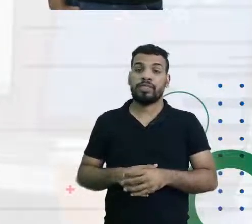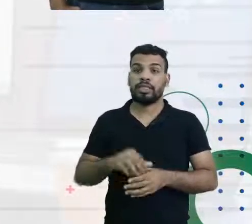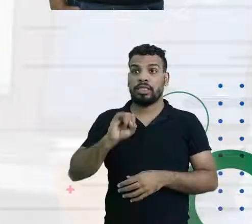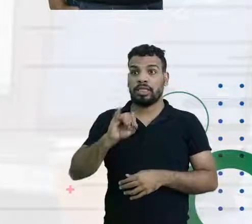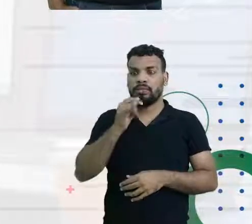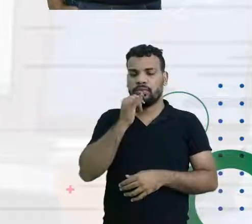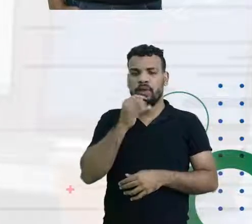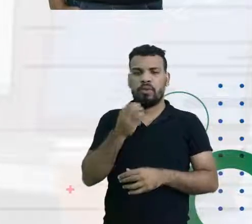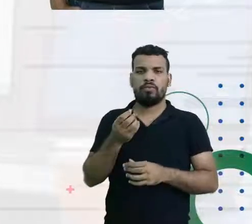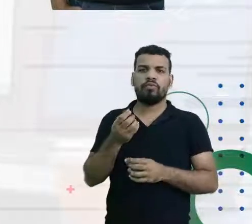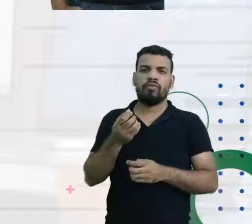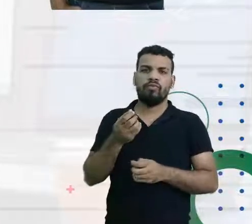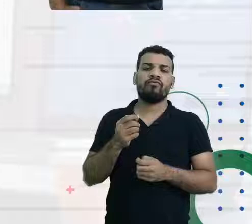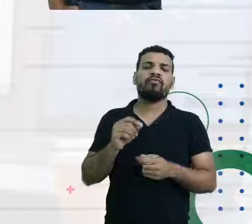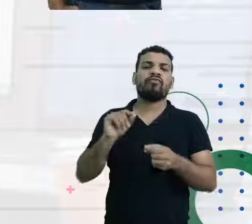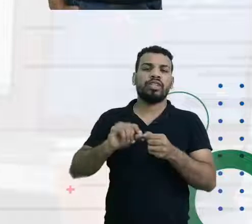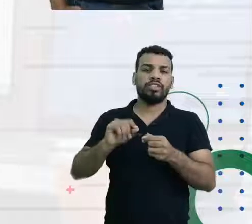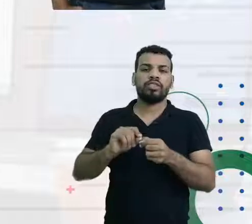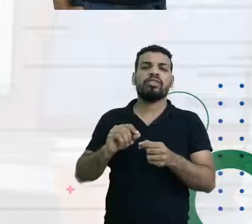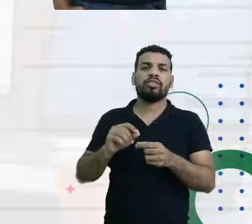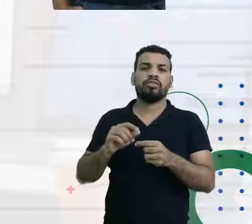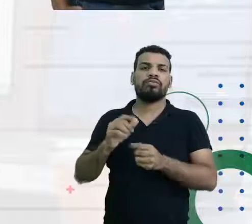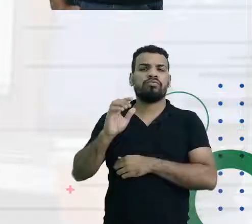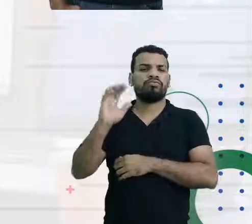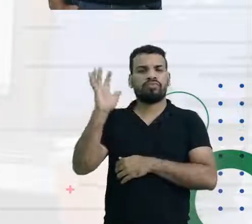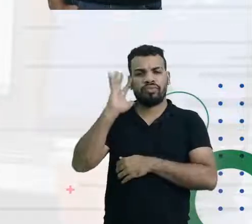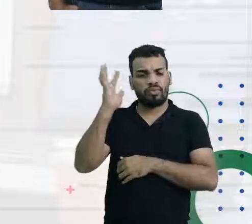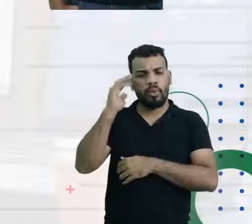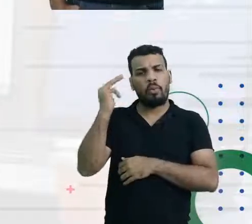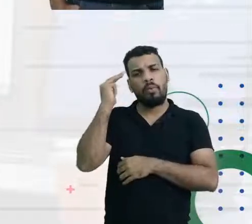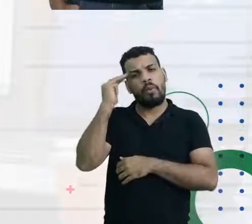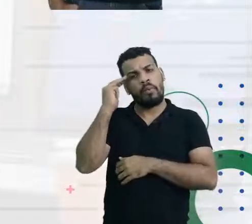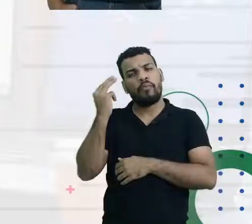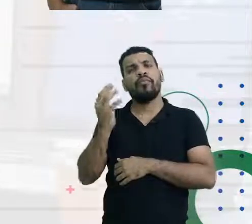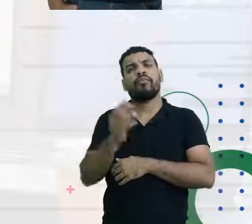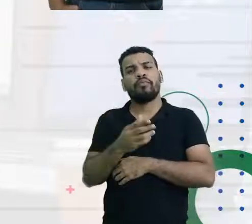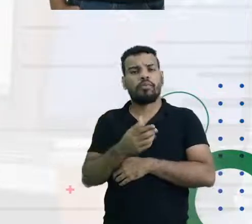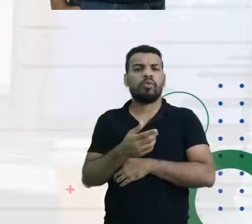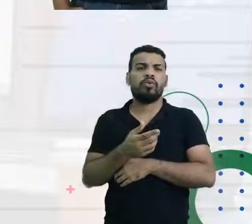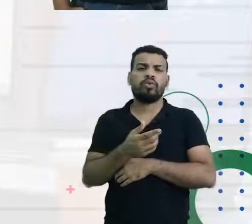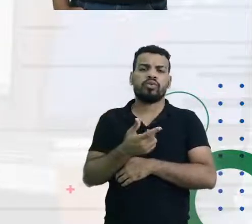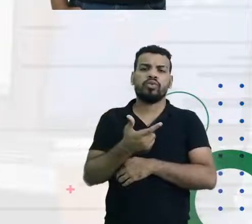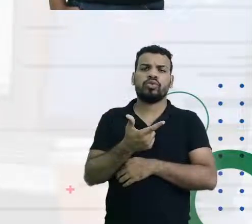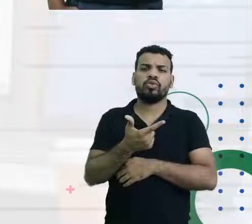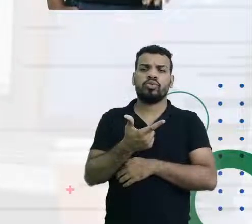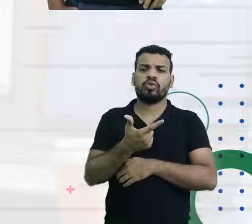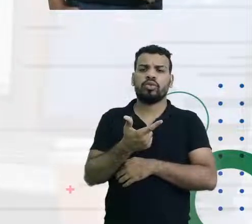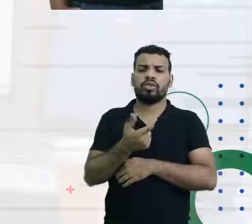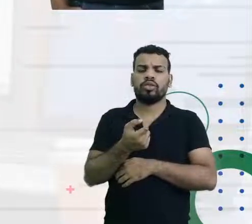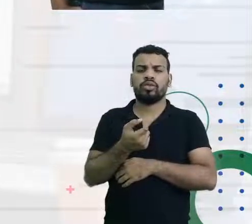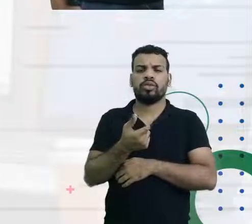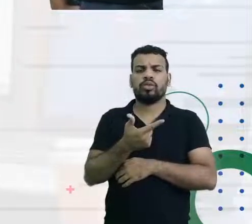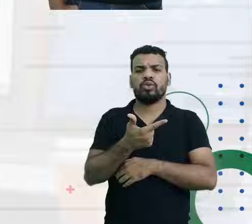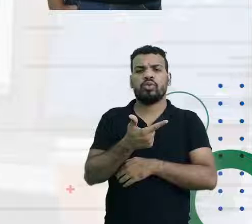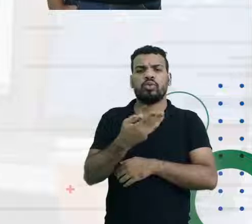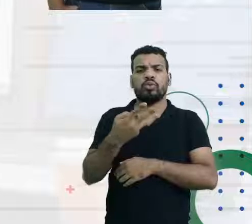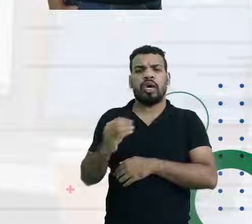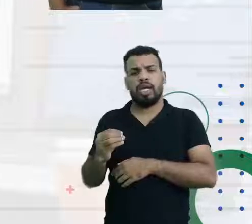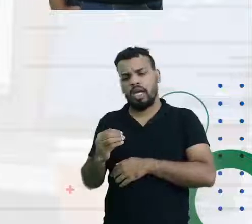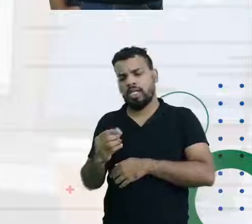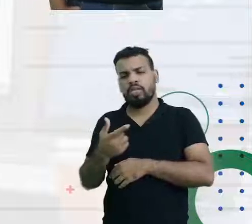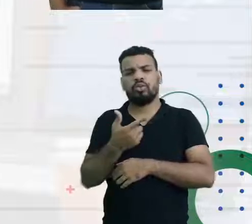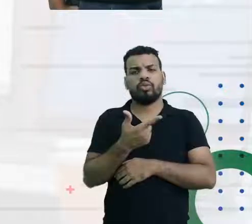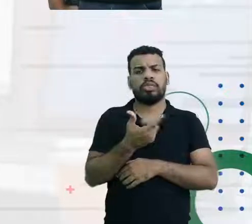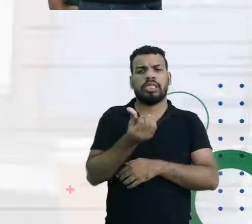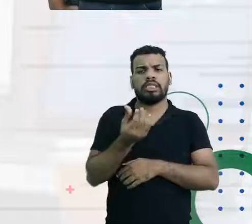mobile, por exemplo, e a gente quer trazer uma sensação nostálgica de pixel art de 240 por 160 pixels, e a gente colocar